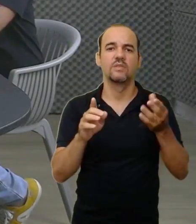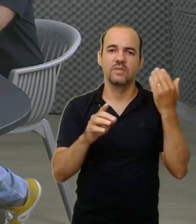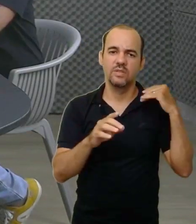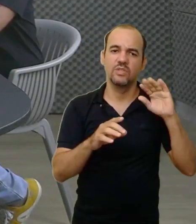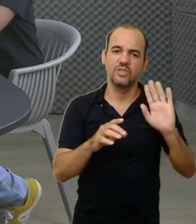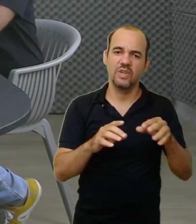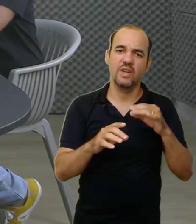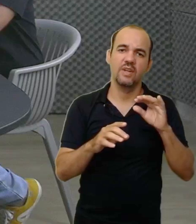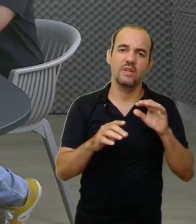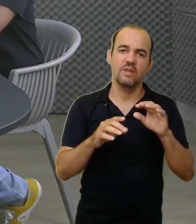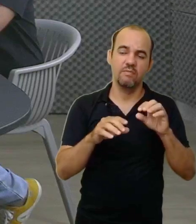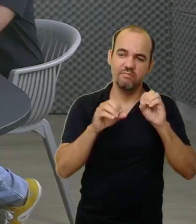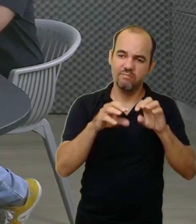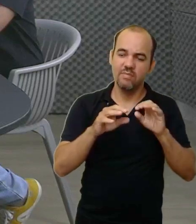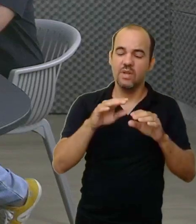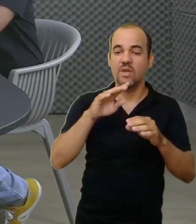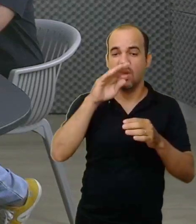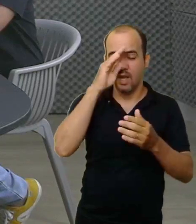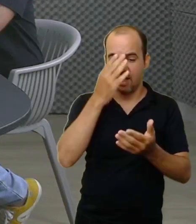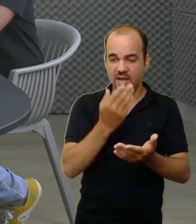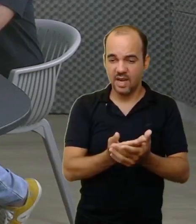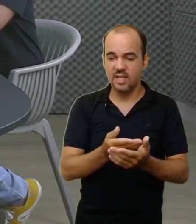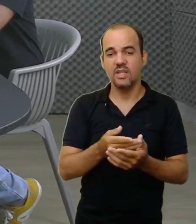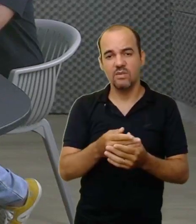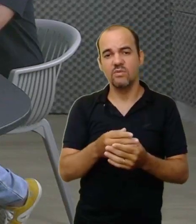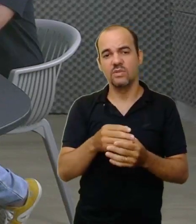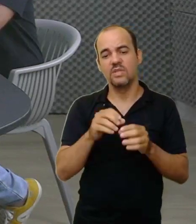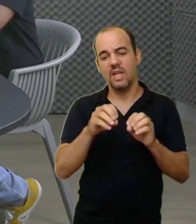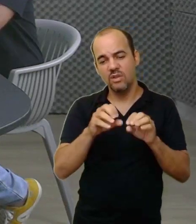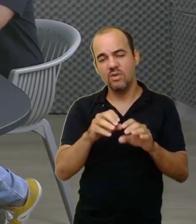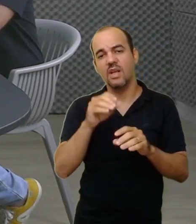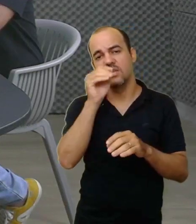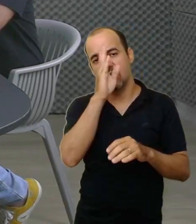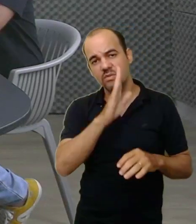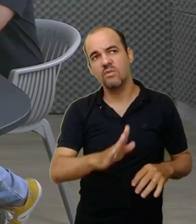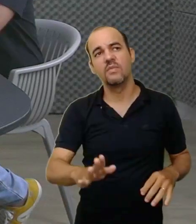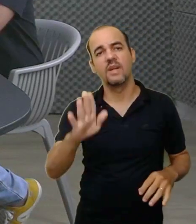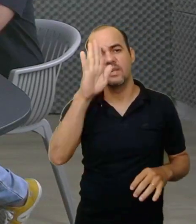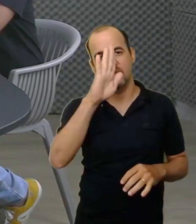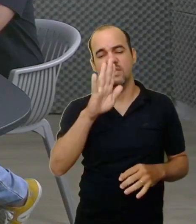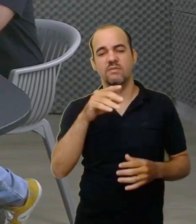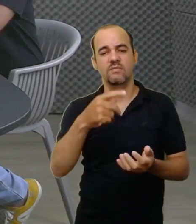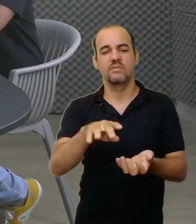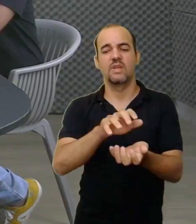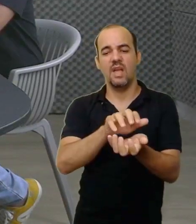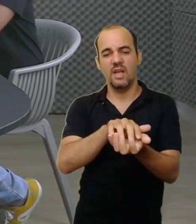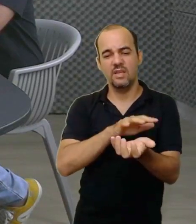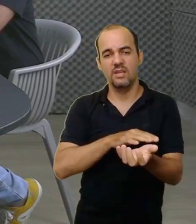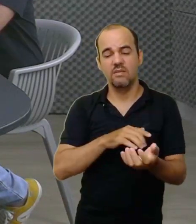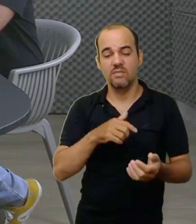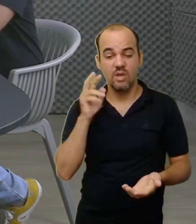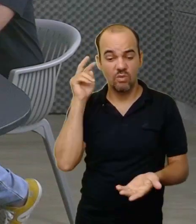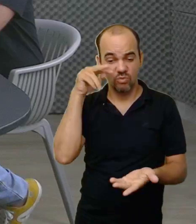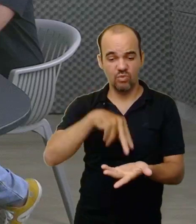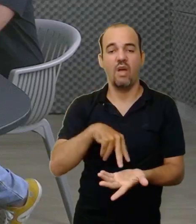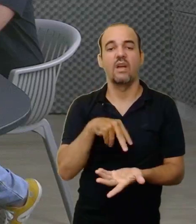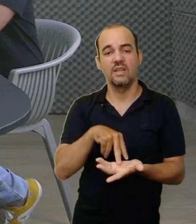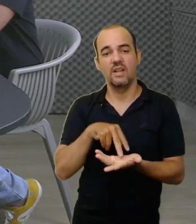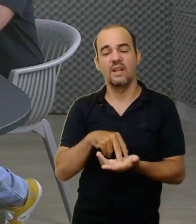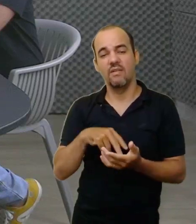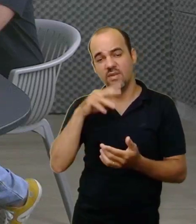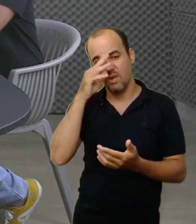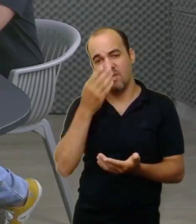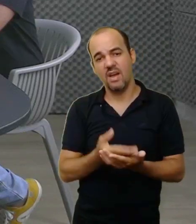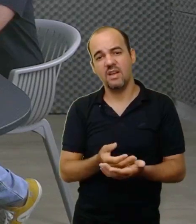na educação do nosso estado, do Sim. nosso país, acredito muito mesmo, trabalho em prol disso, Sim. porque eu tô aqui porque eu acredito, cara. Sim. E se eu